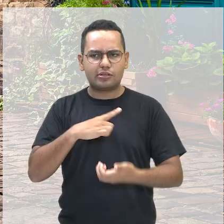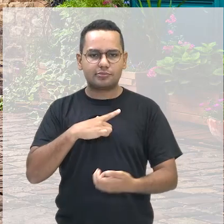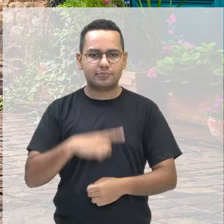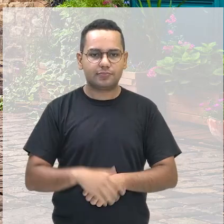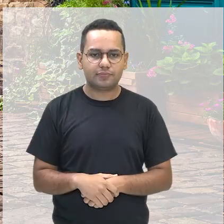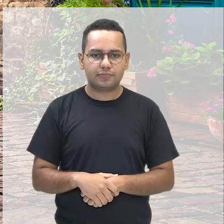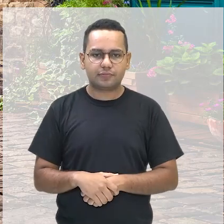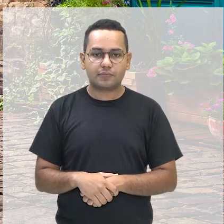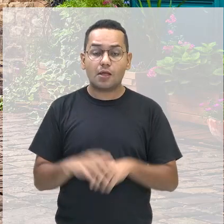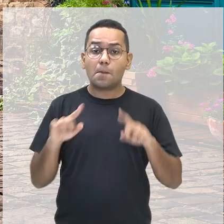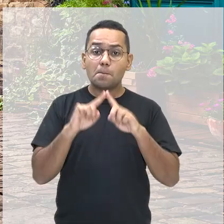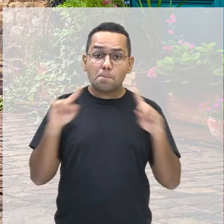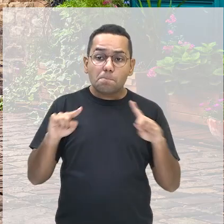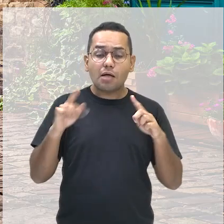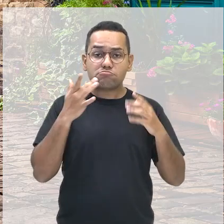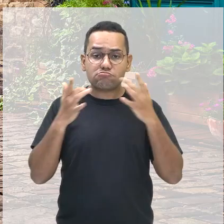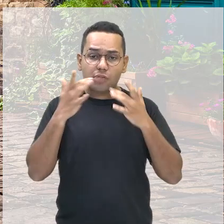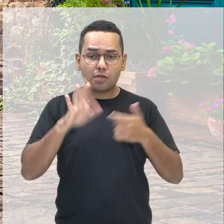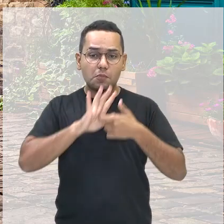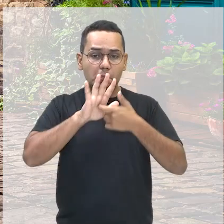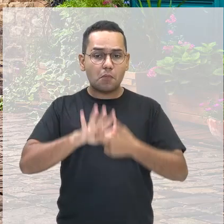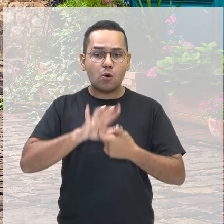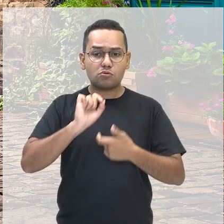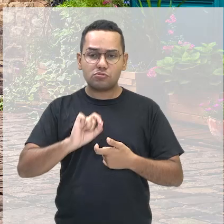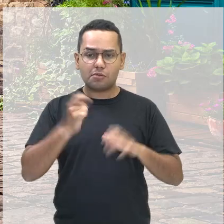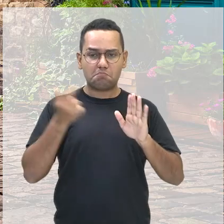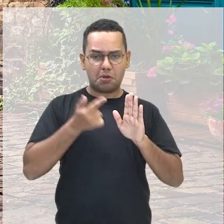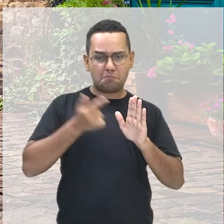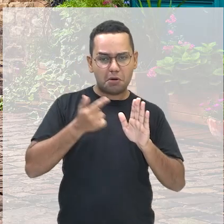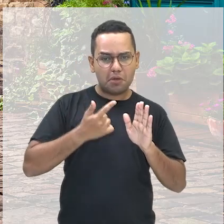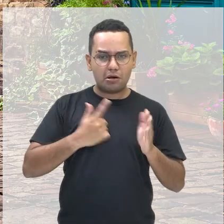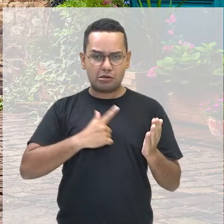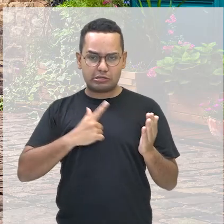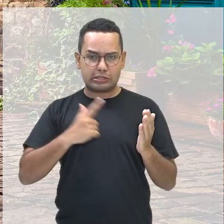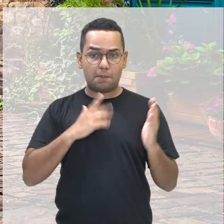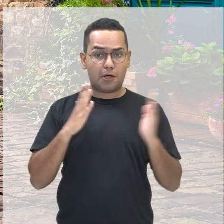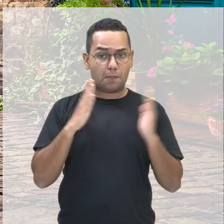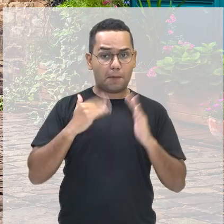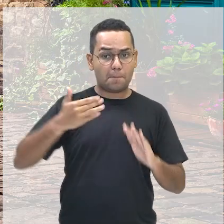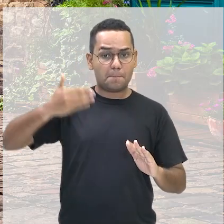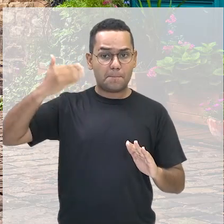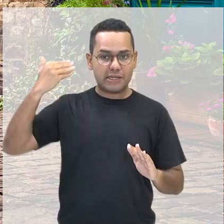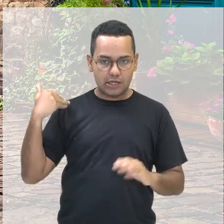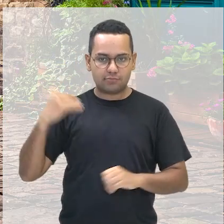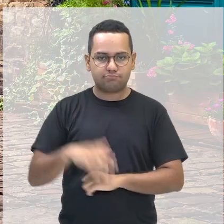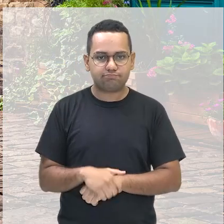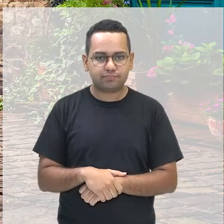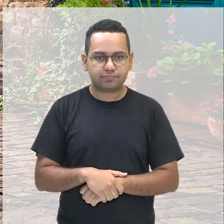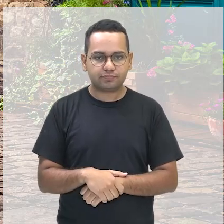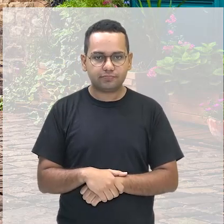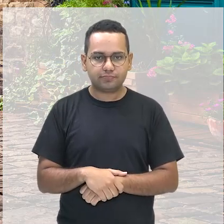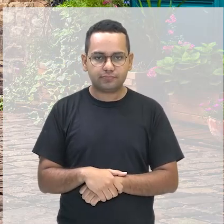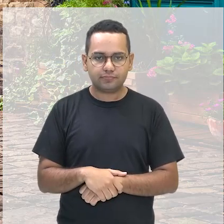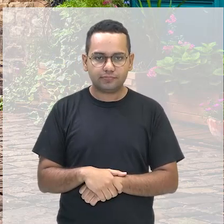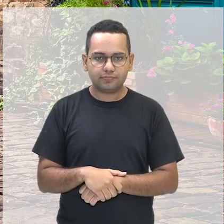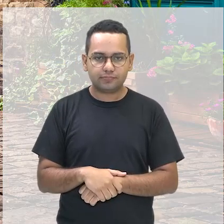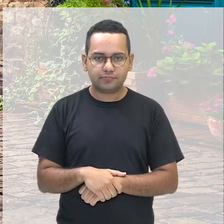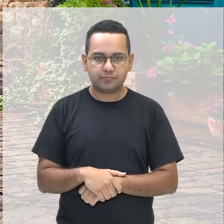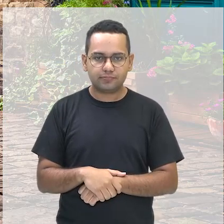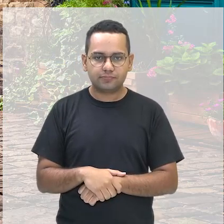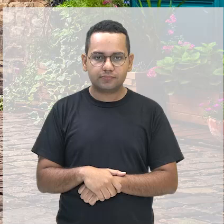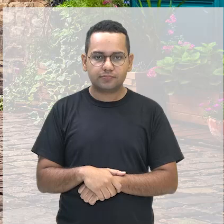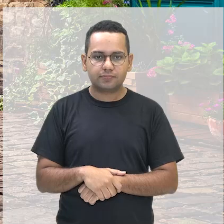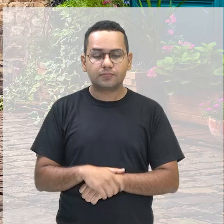personagem é uma sátira à figura erudita dos mestres e sábios da época. É falante, porém demonstra